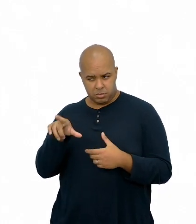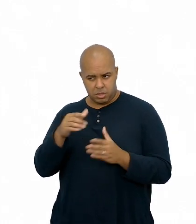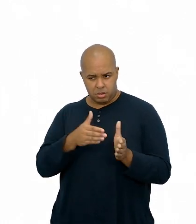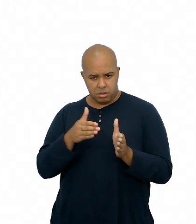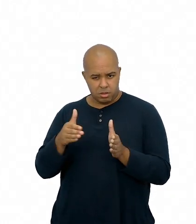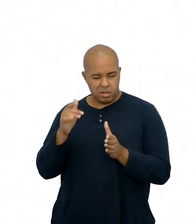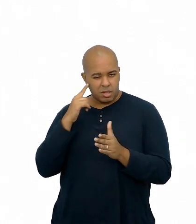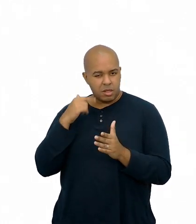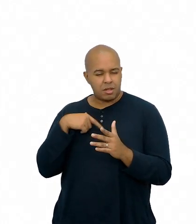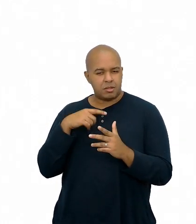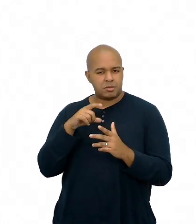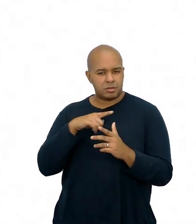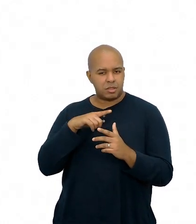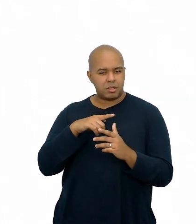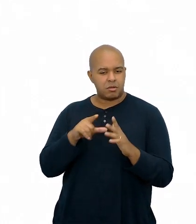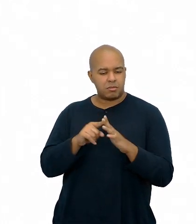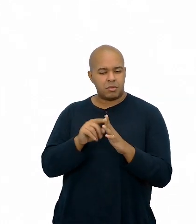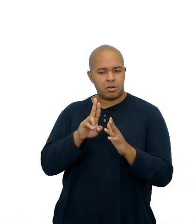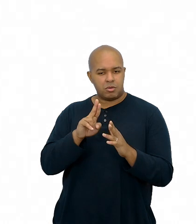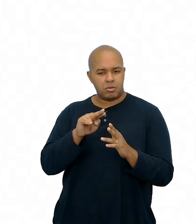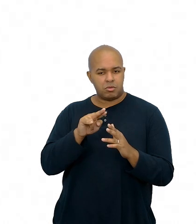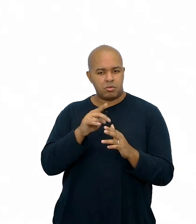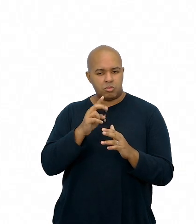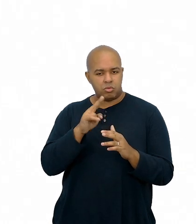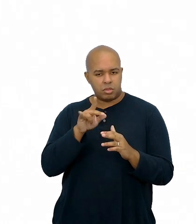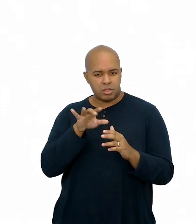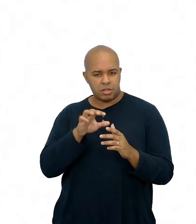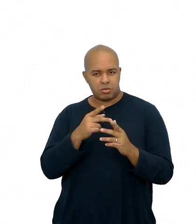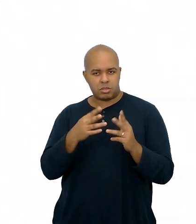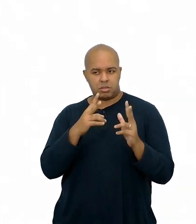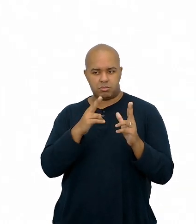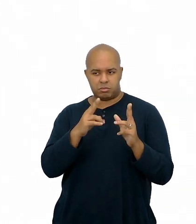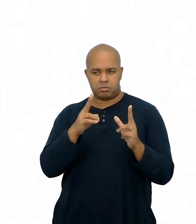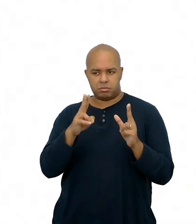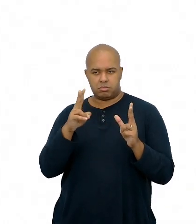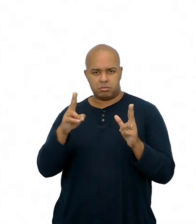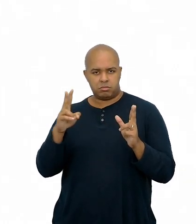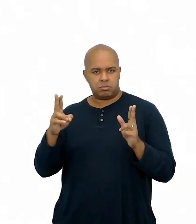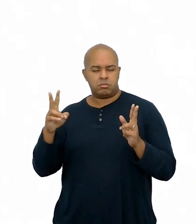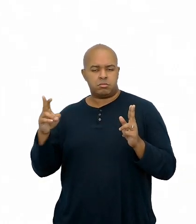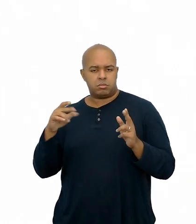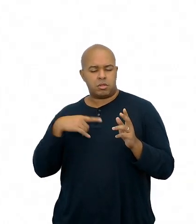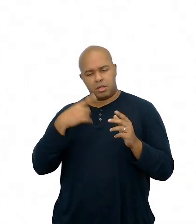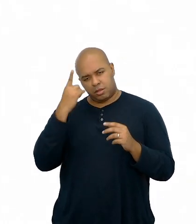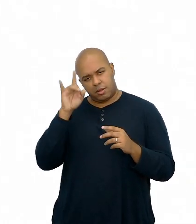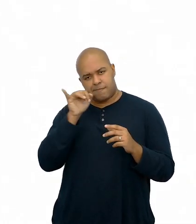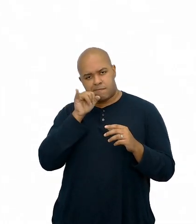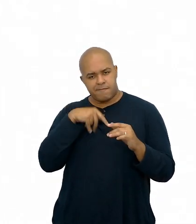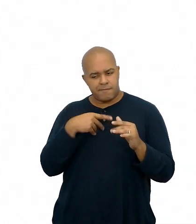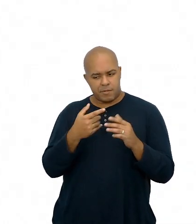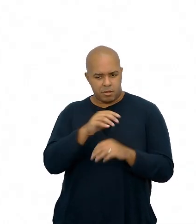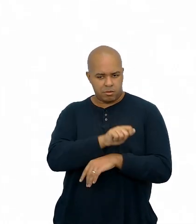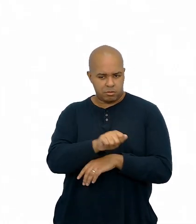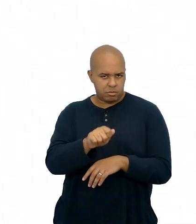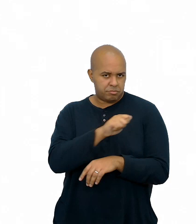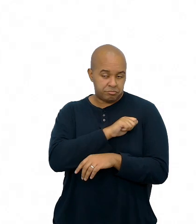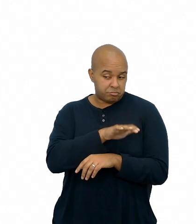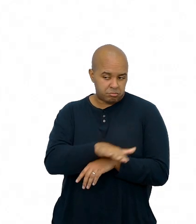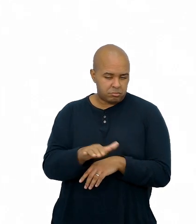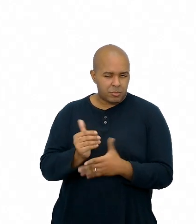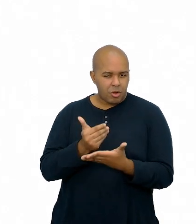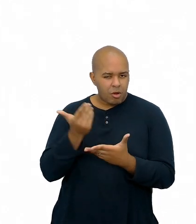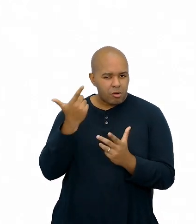sequência, periodicamente, tem unidade que se reproduz. A ideia é que os estudantes deixem muito muito